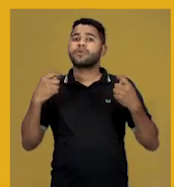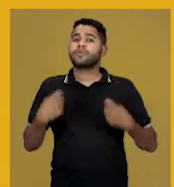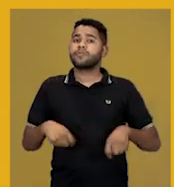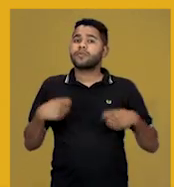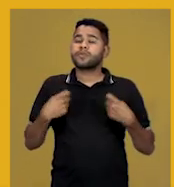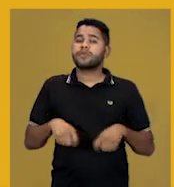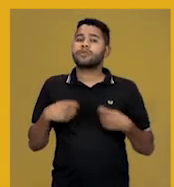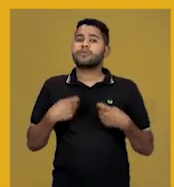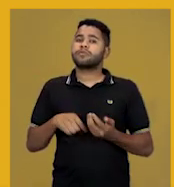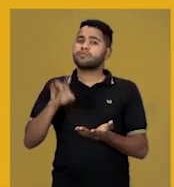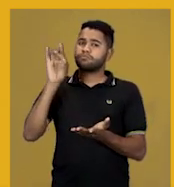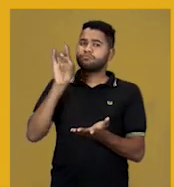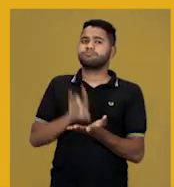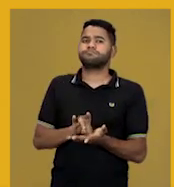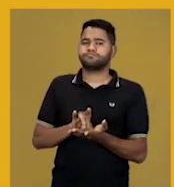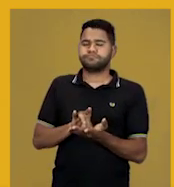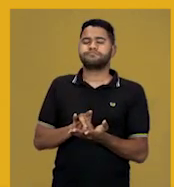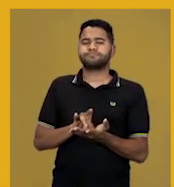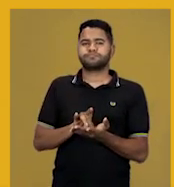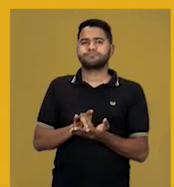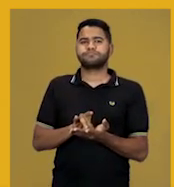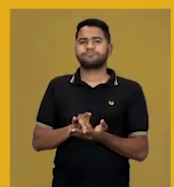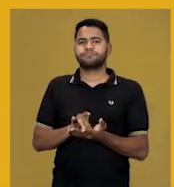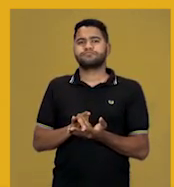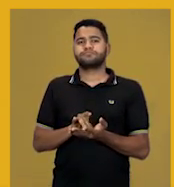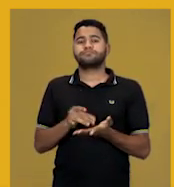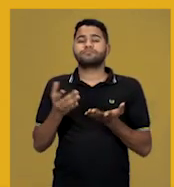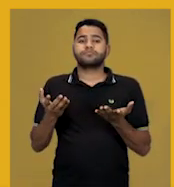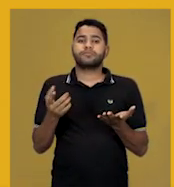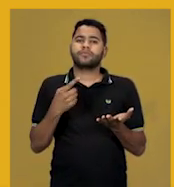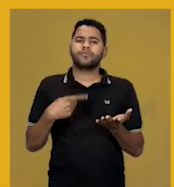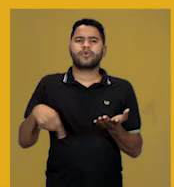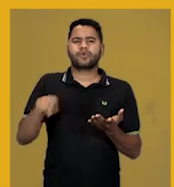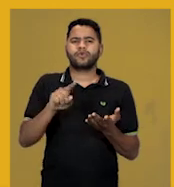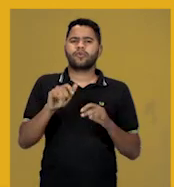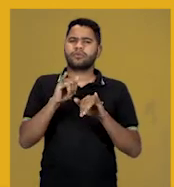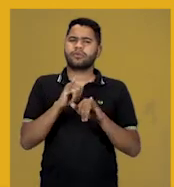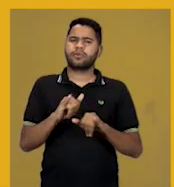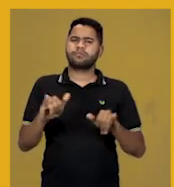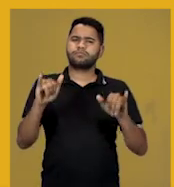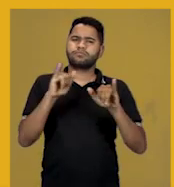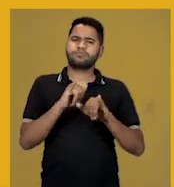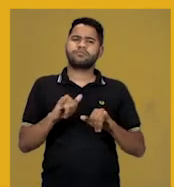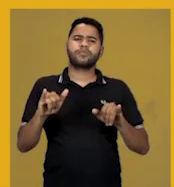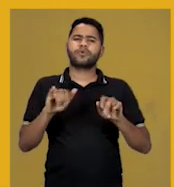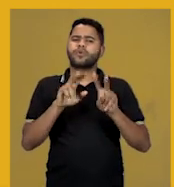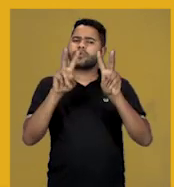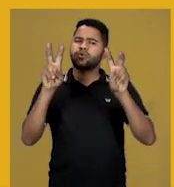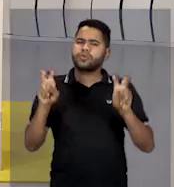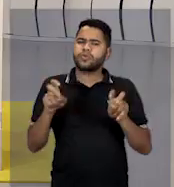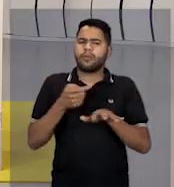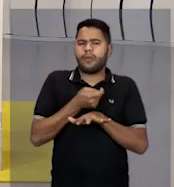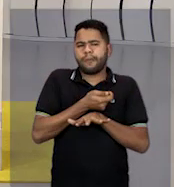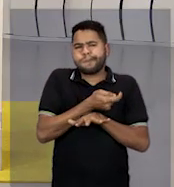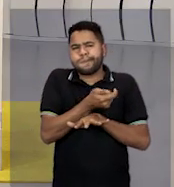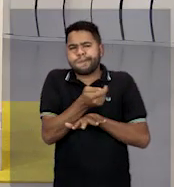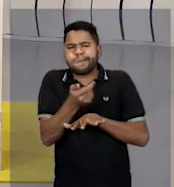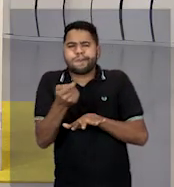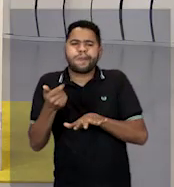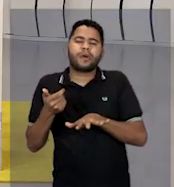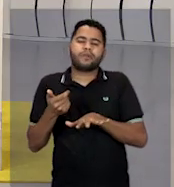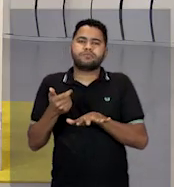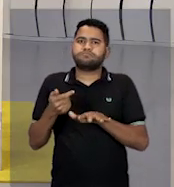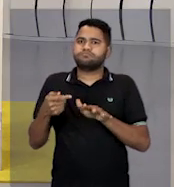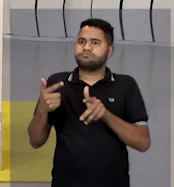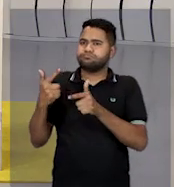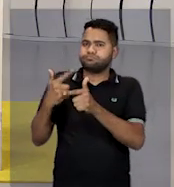precisam atestar essa veracidade. Tá? É aquilo que nós já comentamos sobre as fake news, que trazem